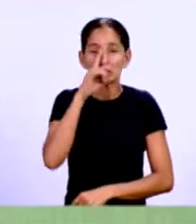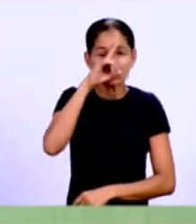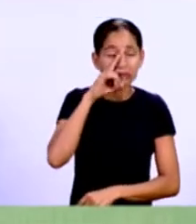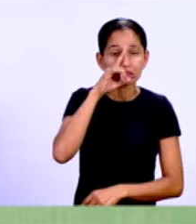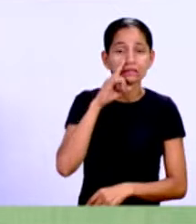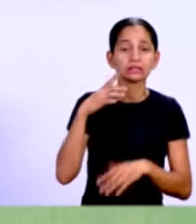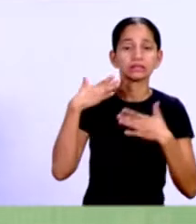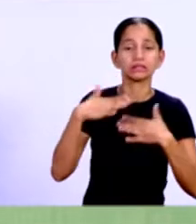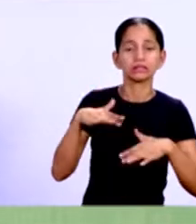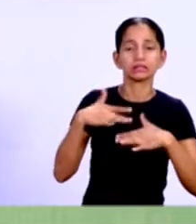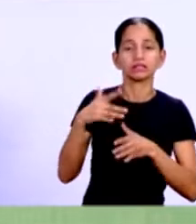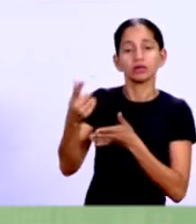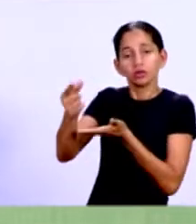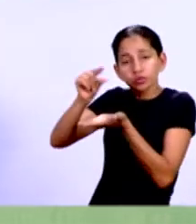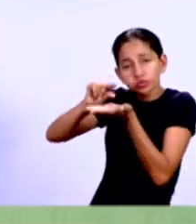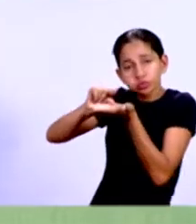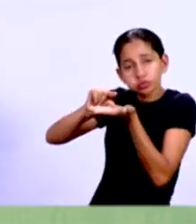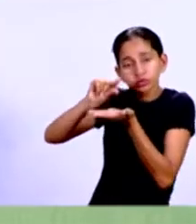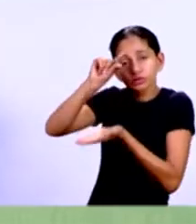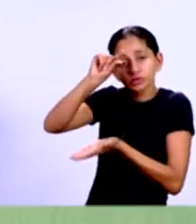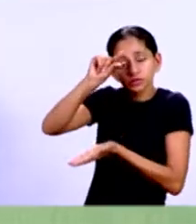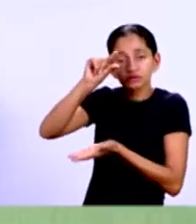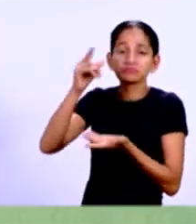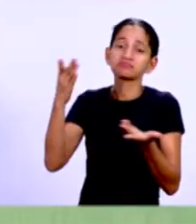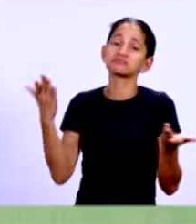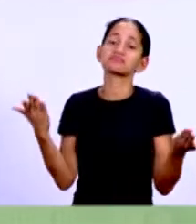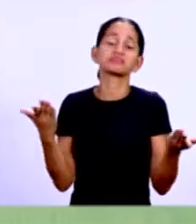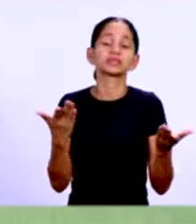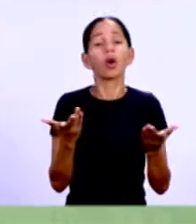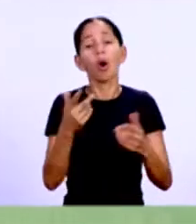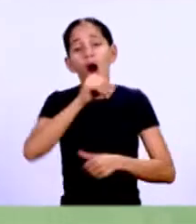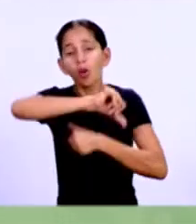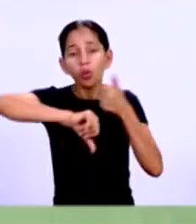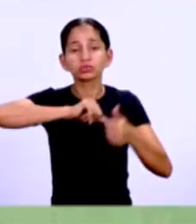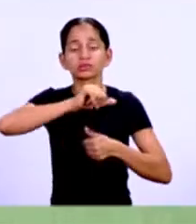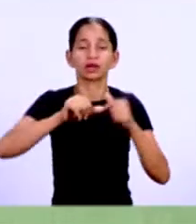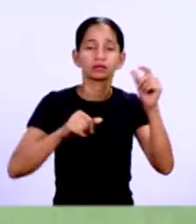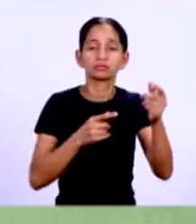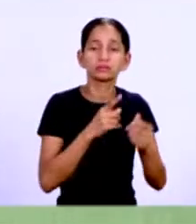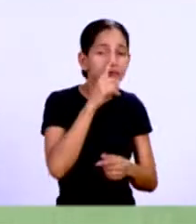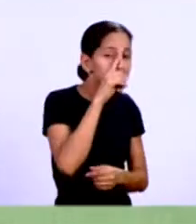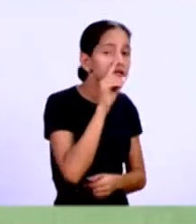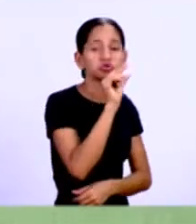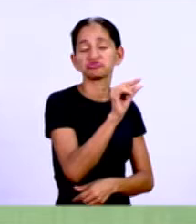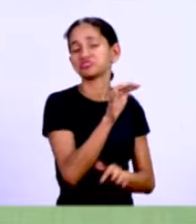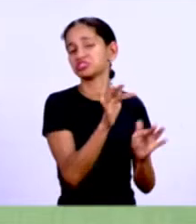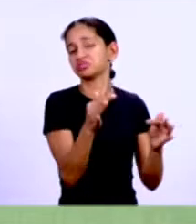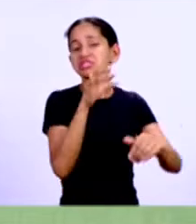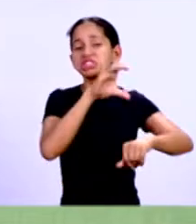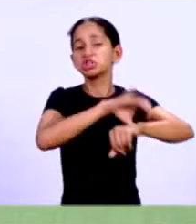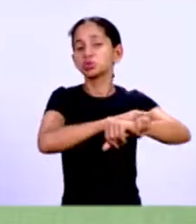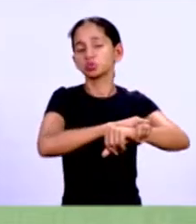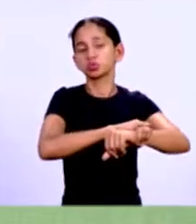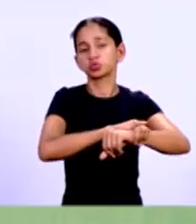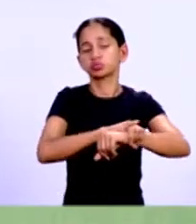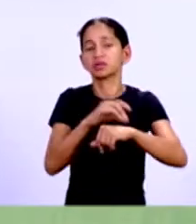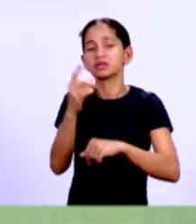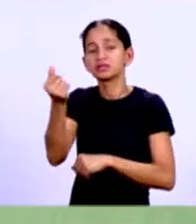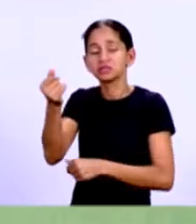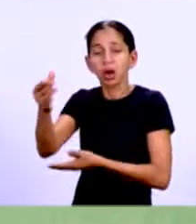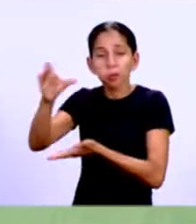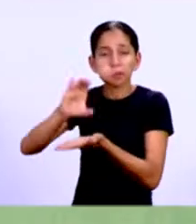retorno esperado. E o risco está relativamente baixo. Agora, esse ponto aqui no gráfico é um